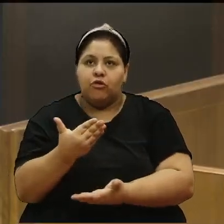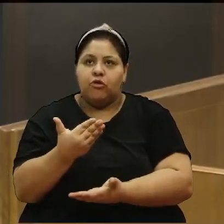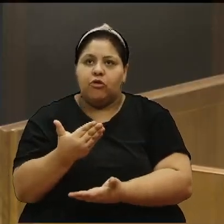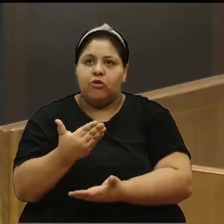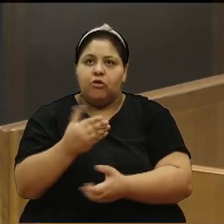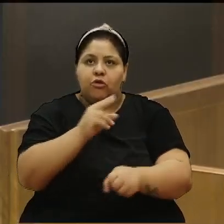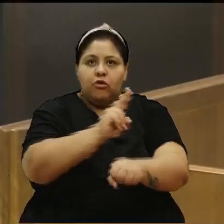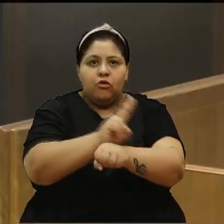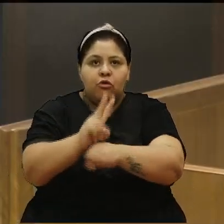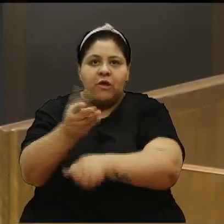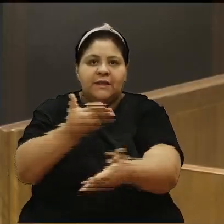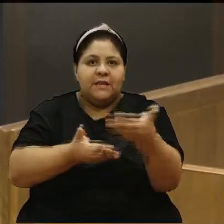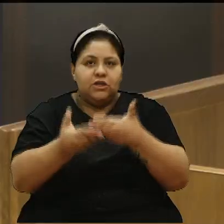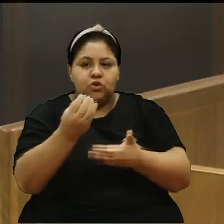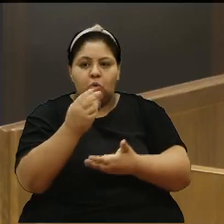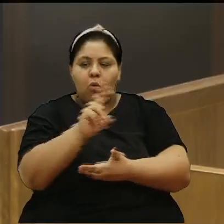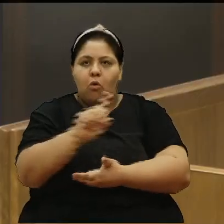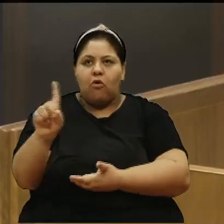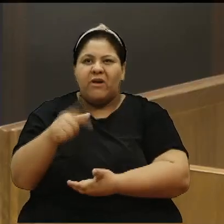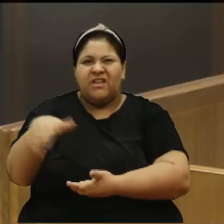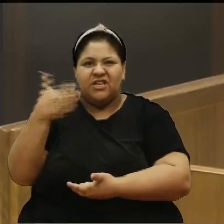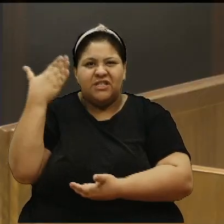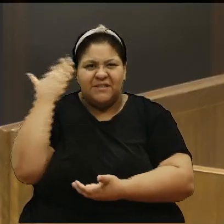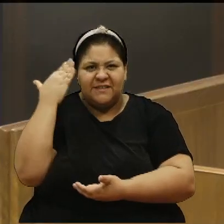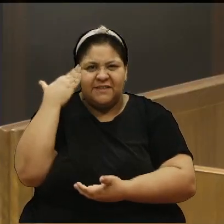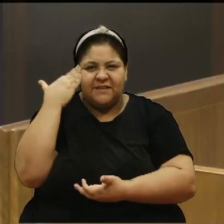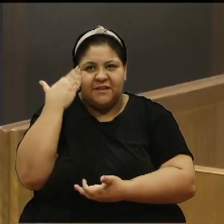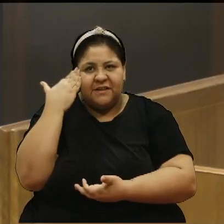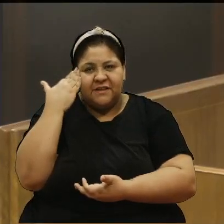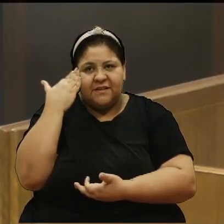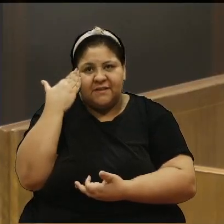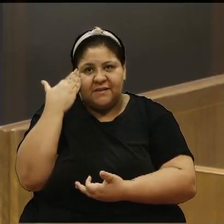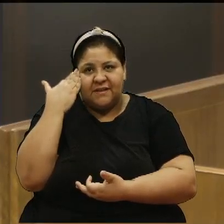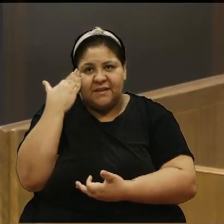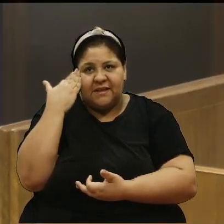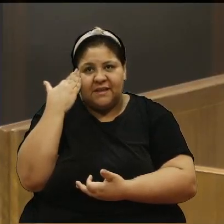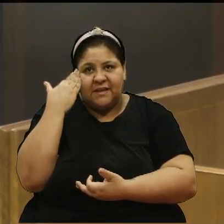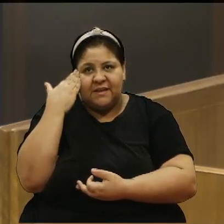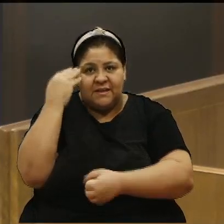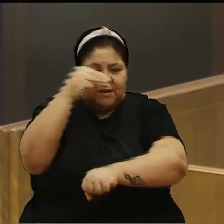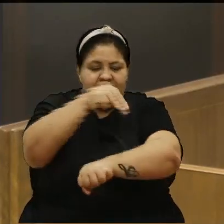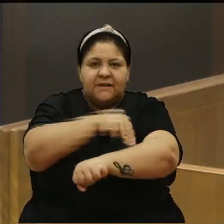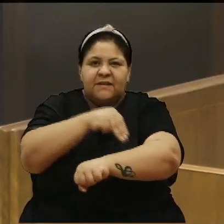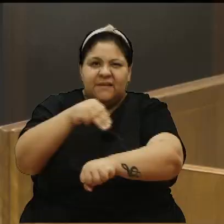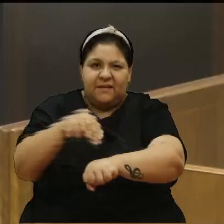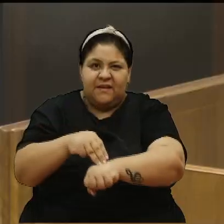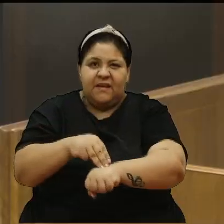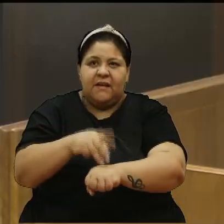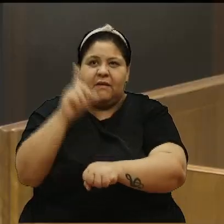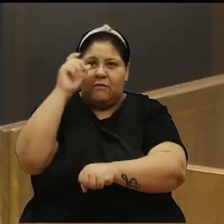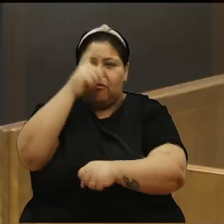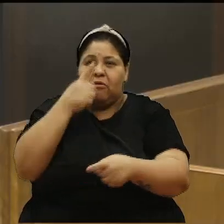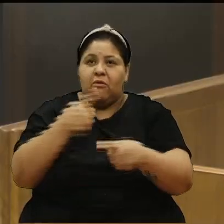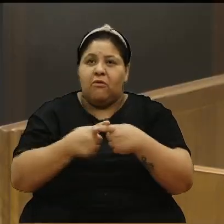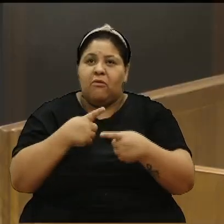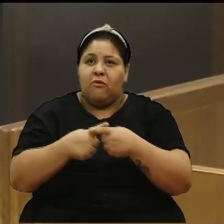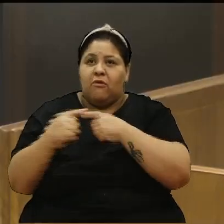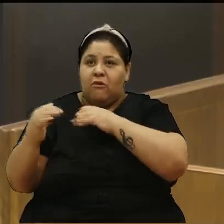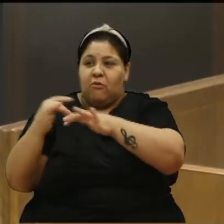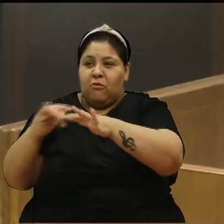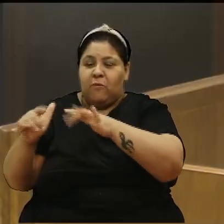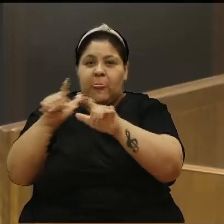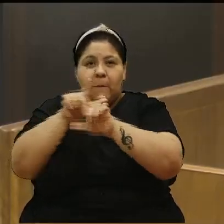vai ser atendido ou não. A gente já sabe que a nossa questão do monitor já é deficitária, porque ele é para locomoção e